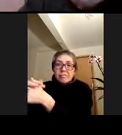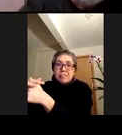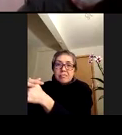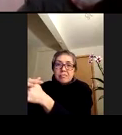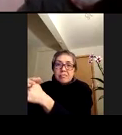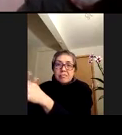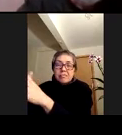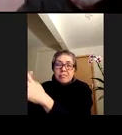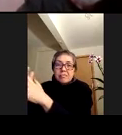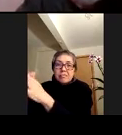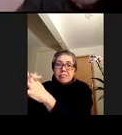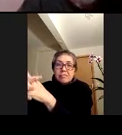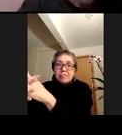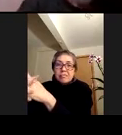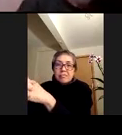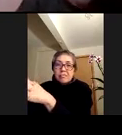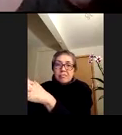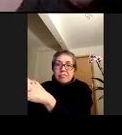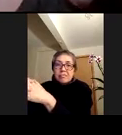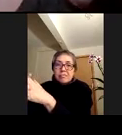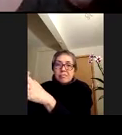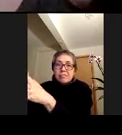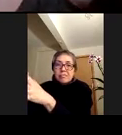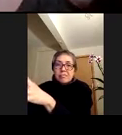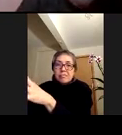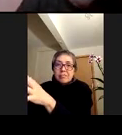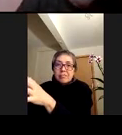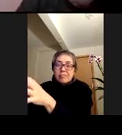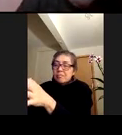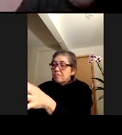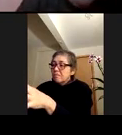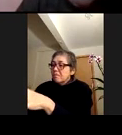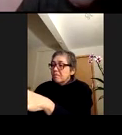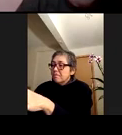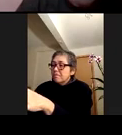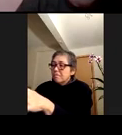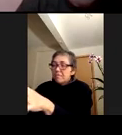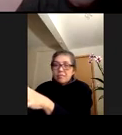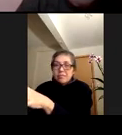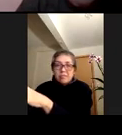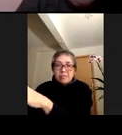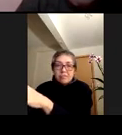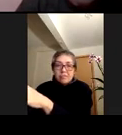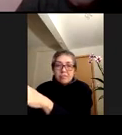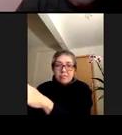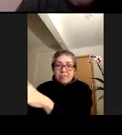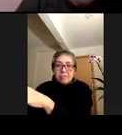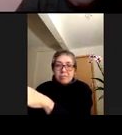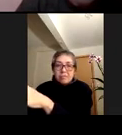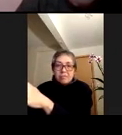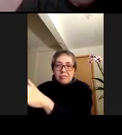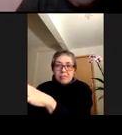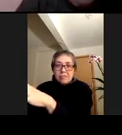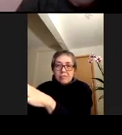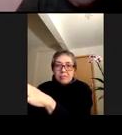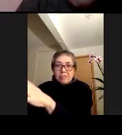ambiente ele é muito importante porque ele presta uma série de serviços ecossistêmicos, serviços ambientais, que suportam a qualidade de